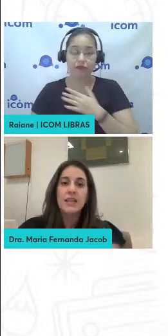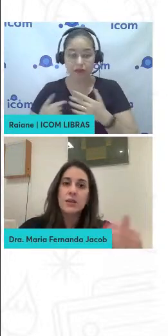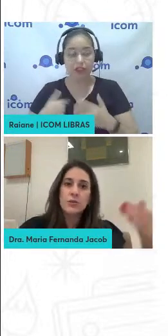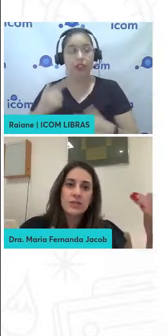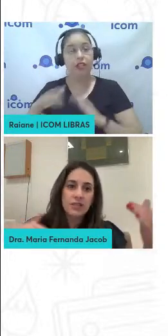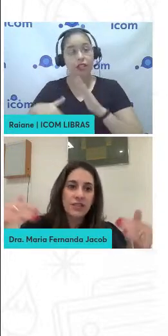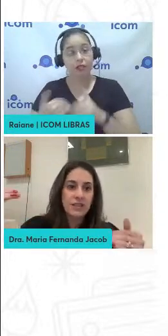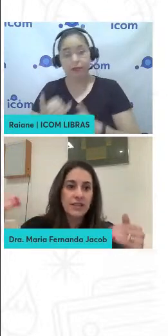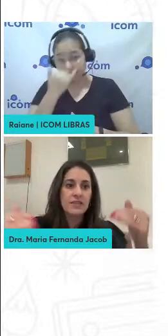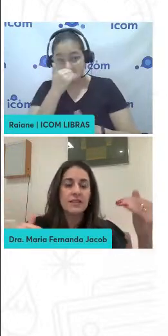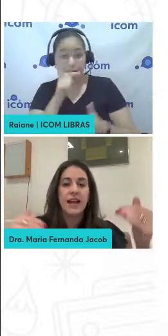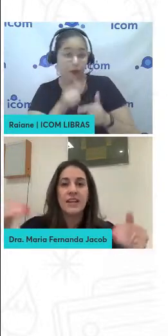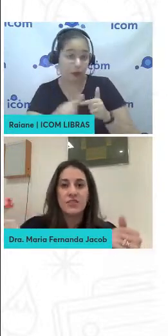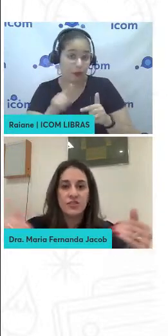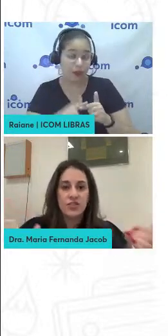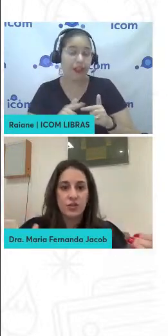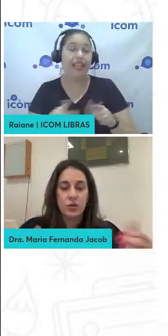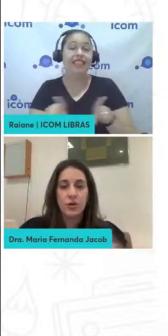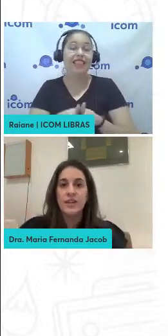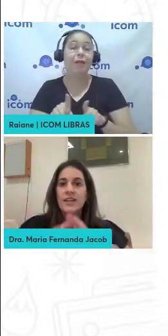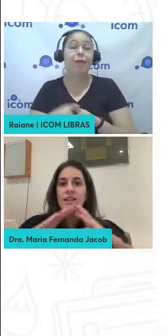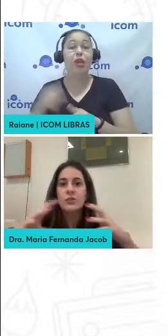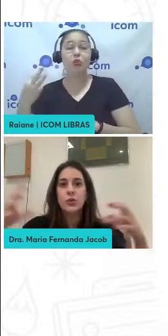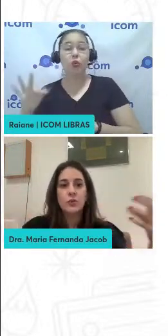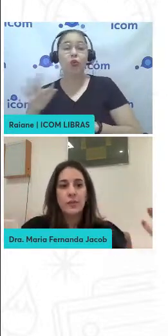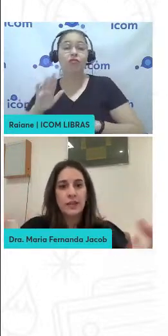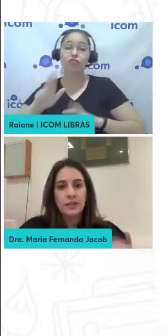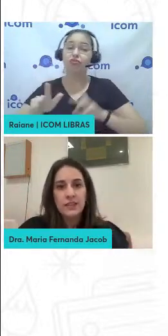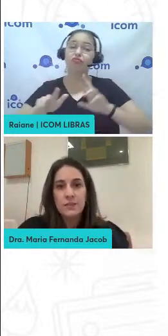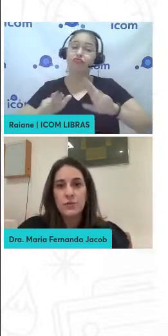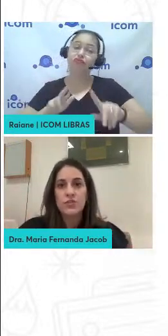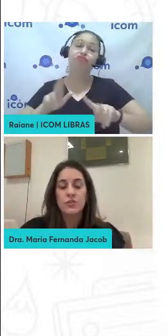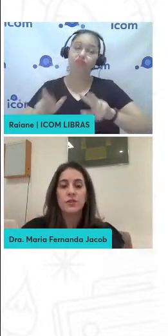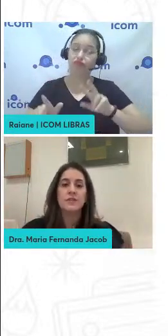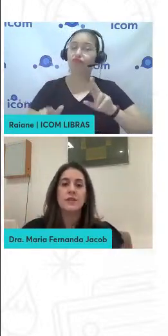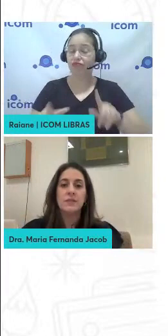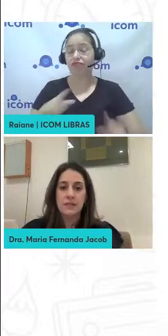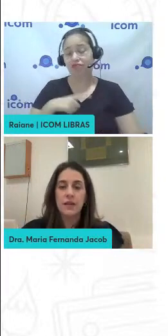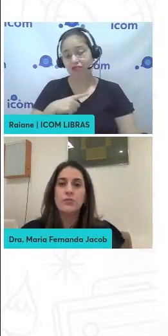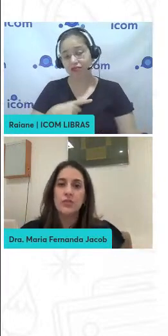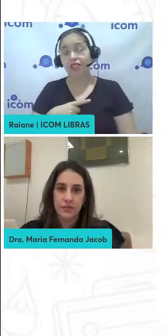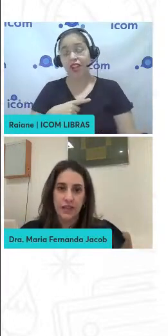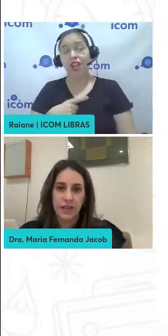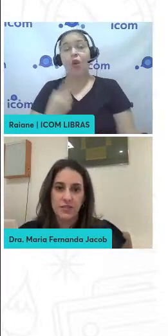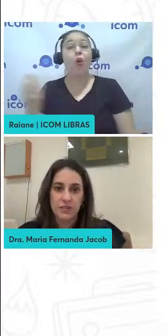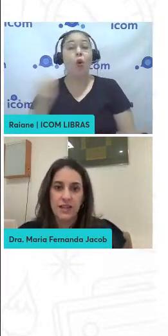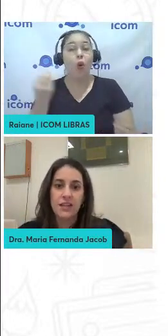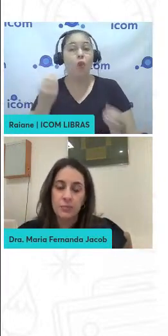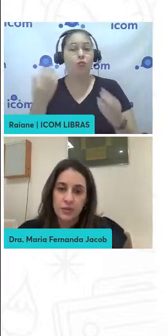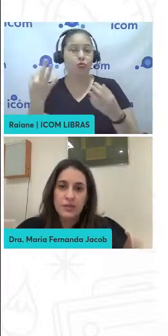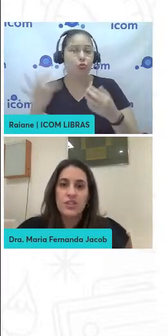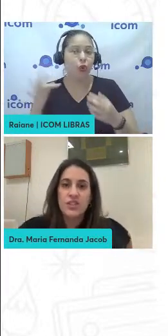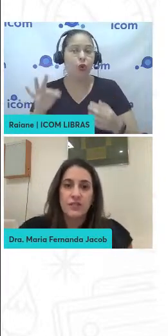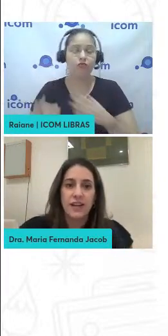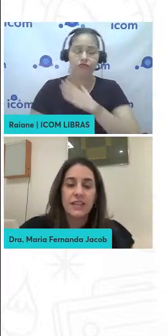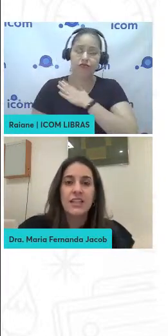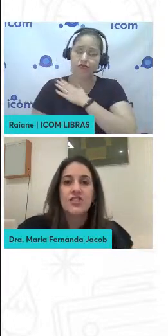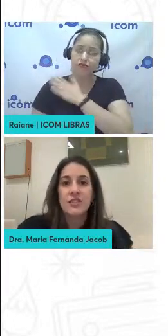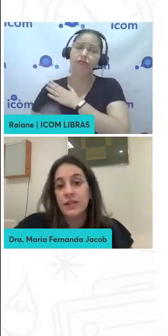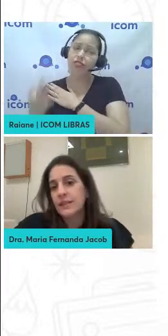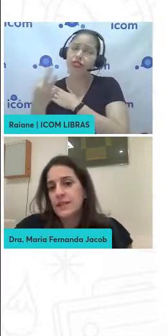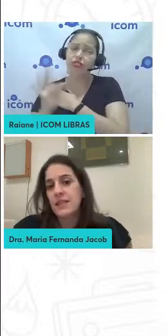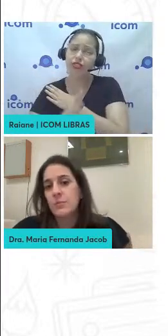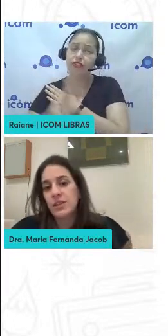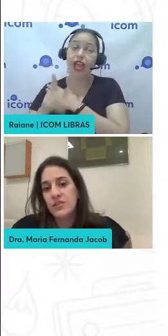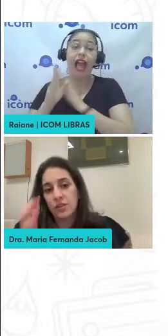traz, inclusive intensidades de dor e todo mecanismos de dores que são diferentes, né? Por isso que a gente fala